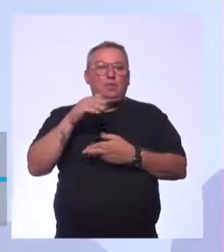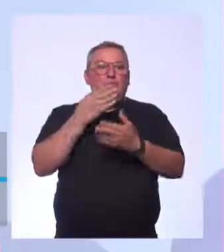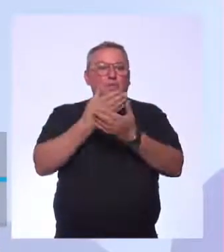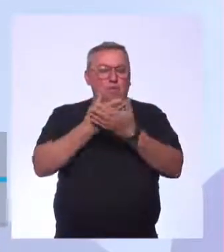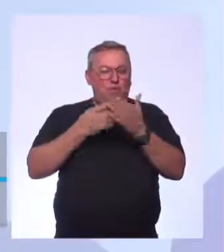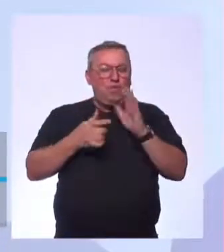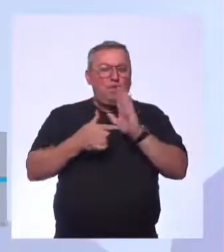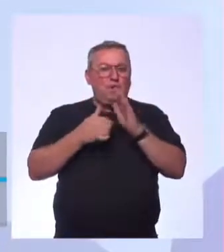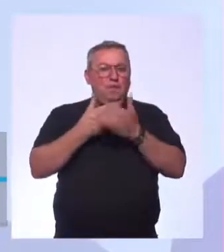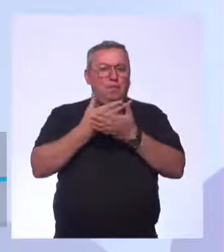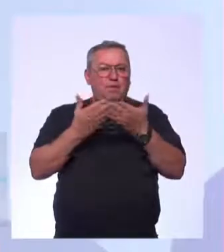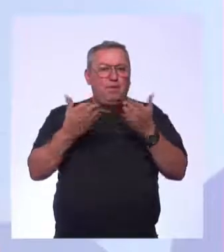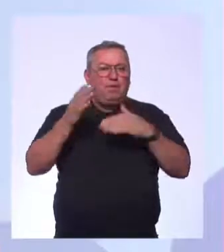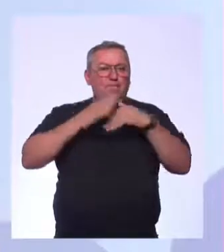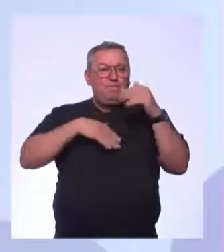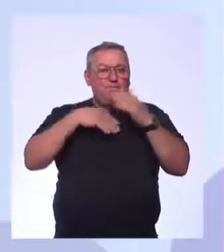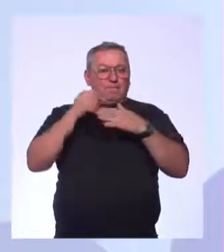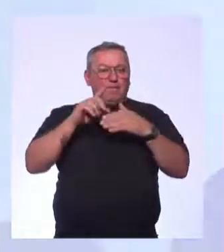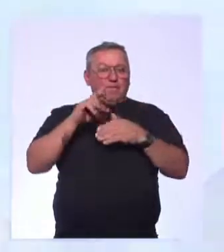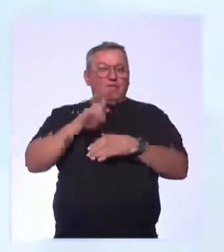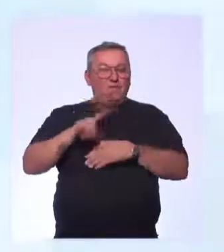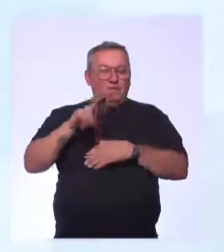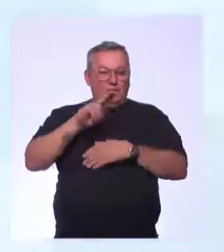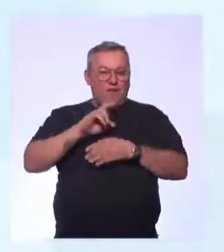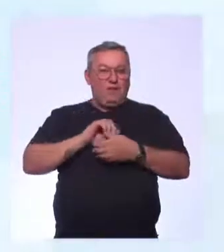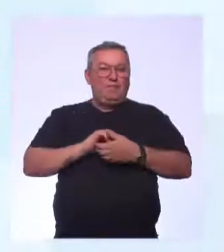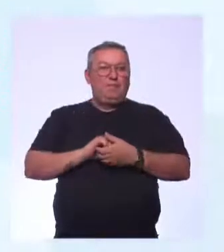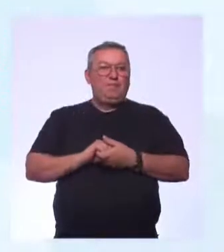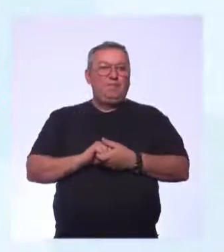colocar para vocês a habilidade que vamos utilizar.